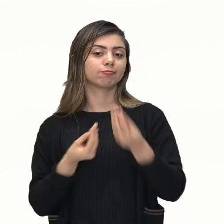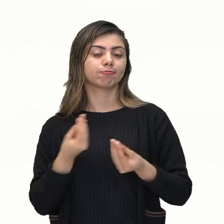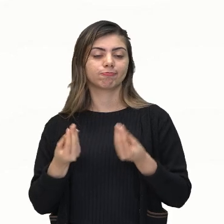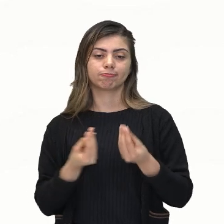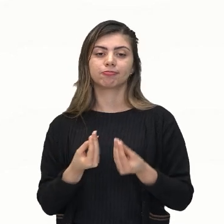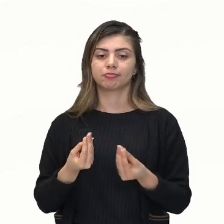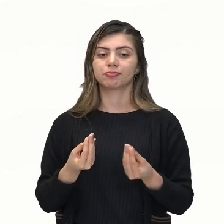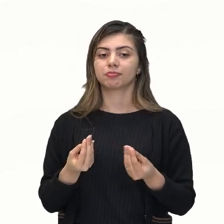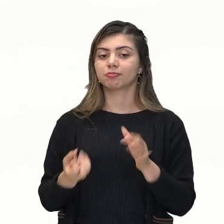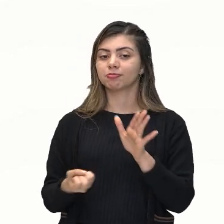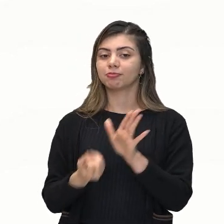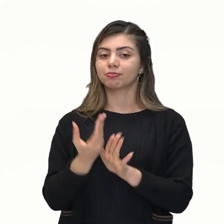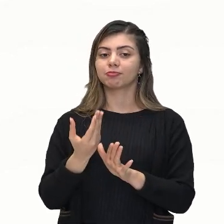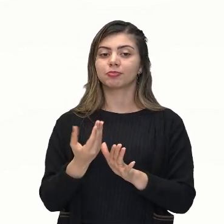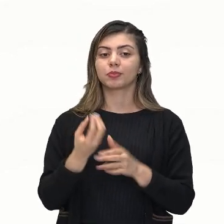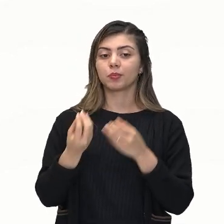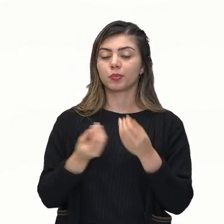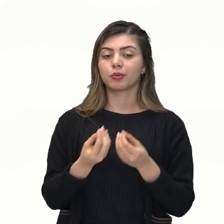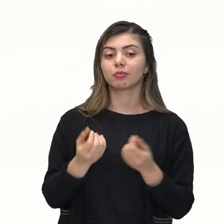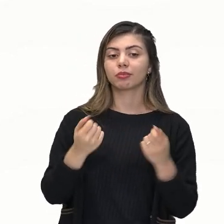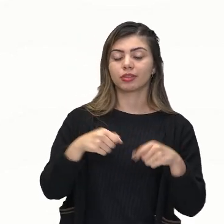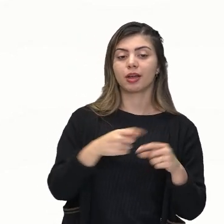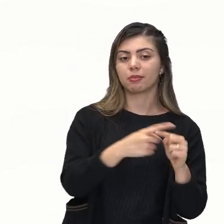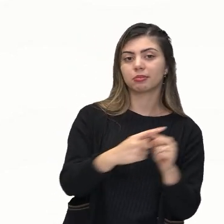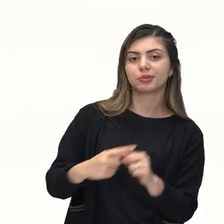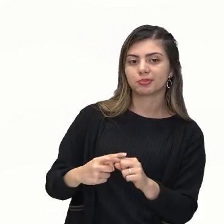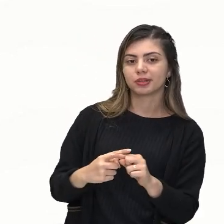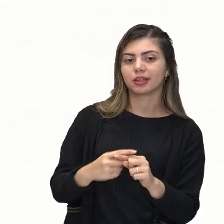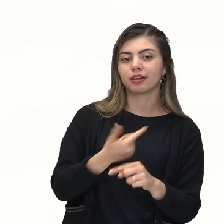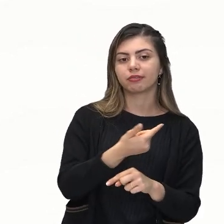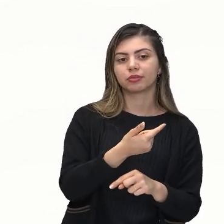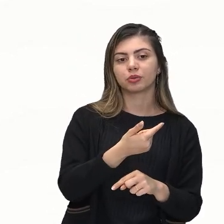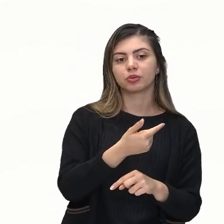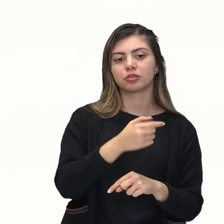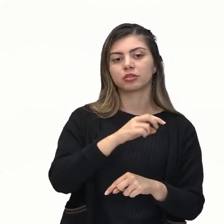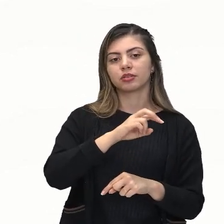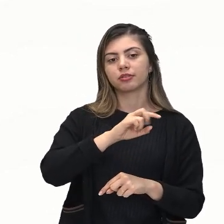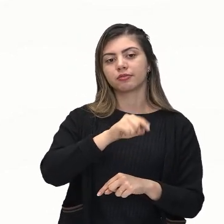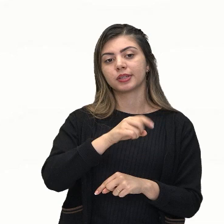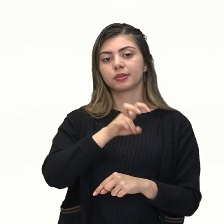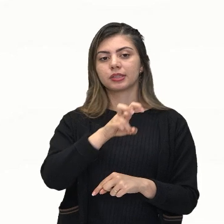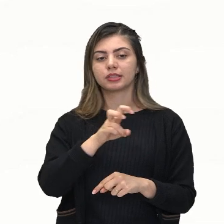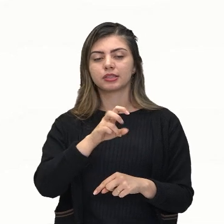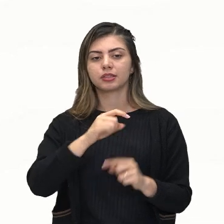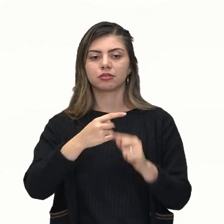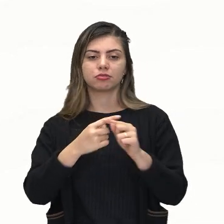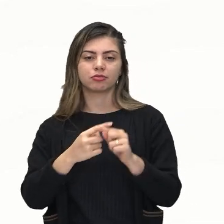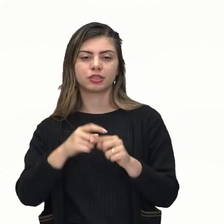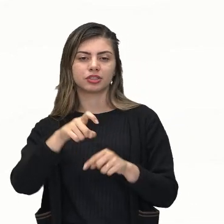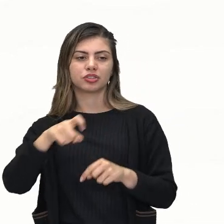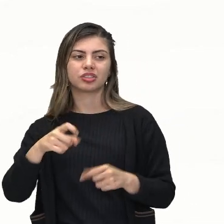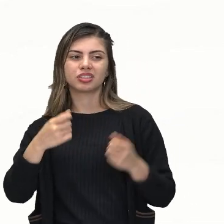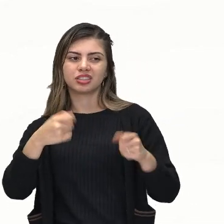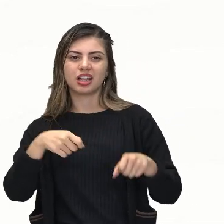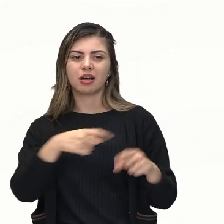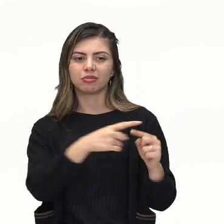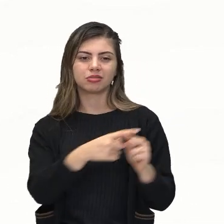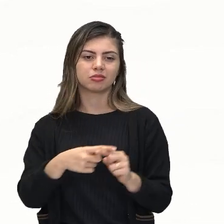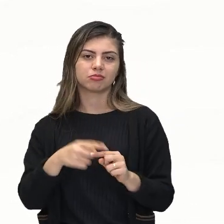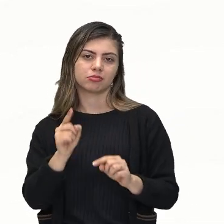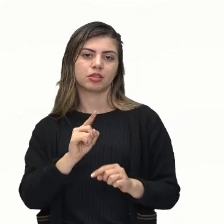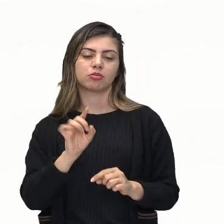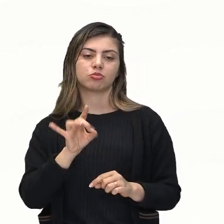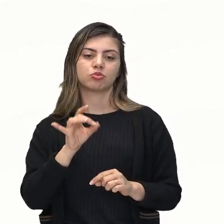o que eu tenho. O lado daqui eu posso multiplicar? Não. Tá? É número com letra. Então eu só vou repetir,